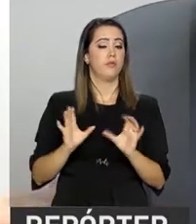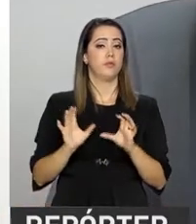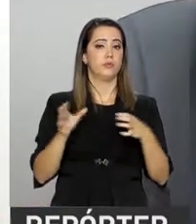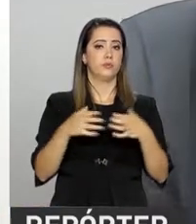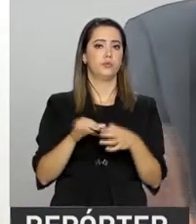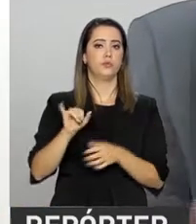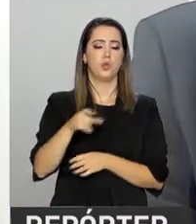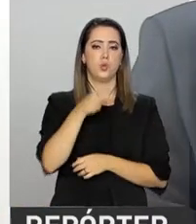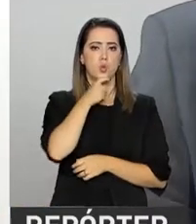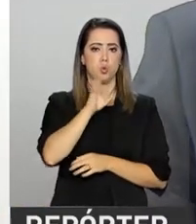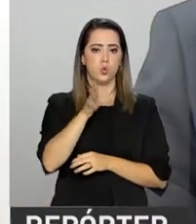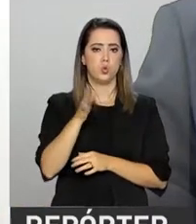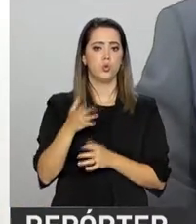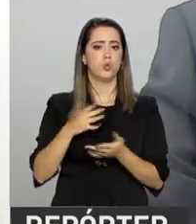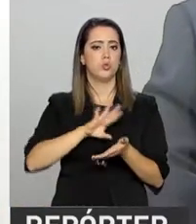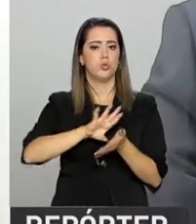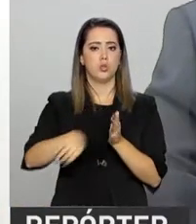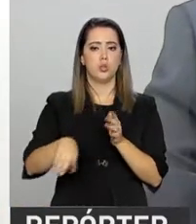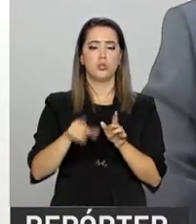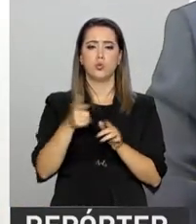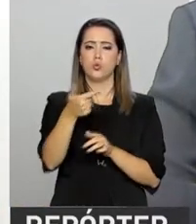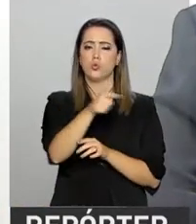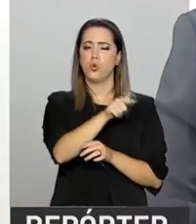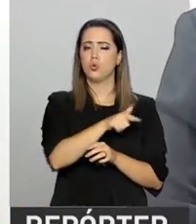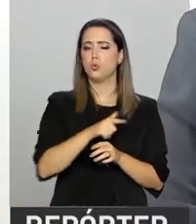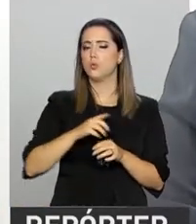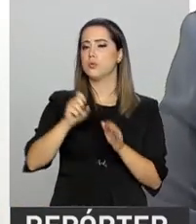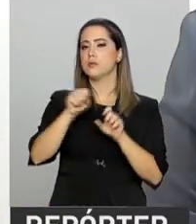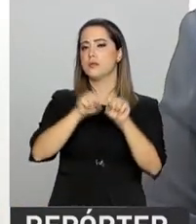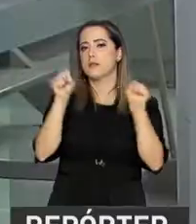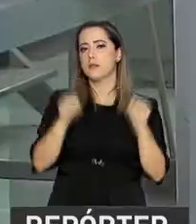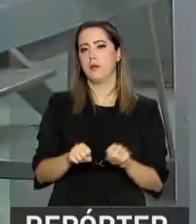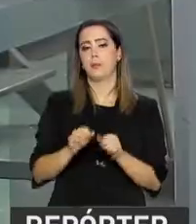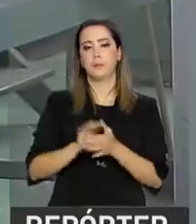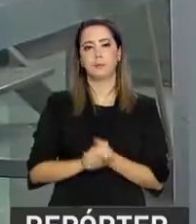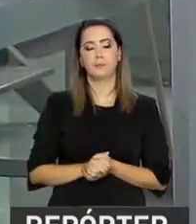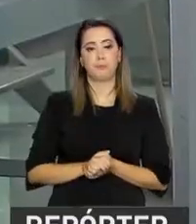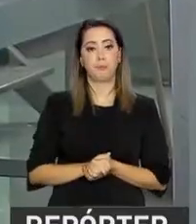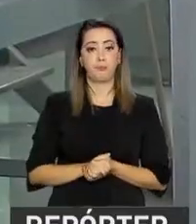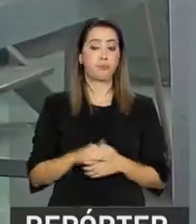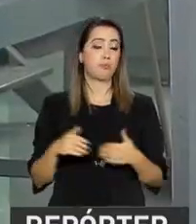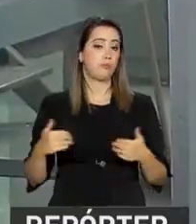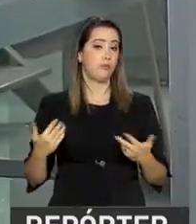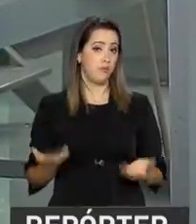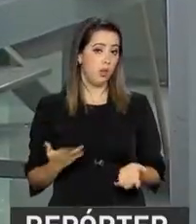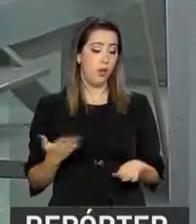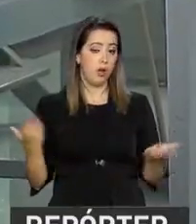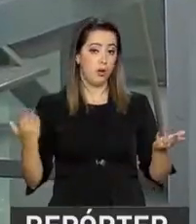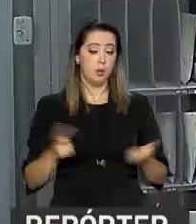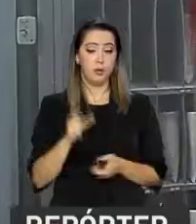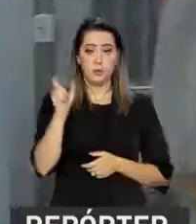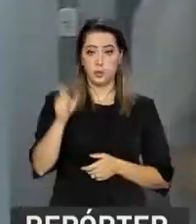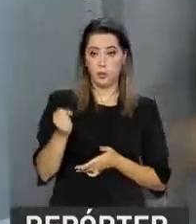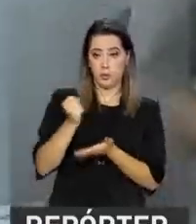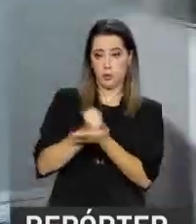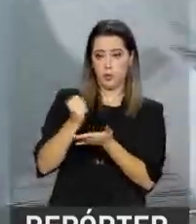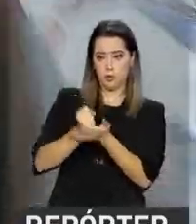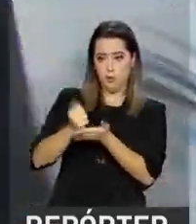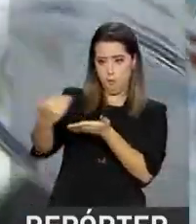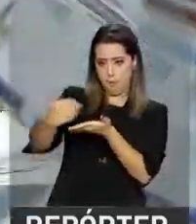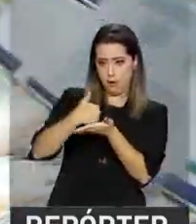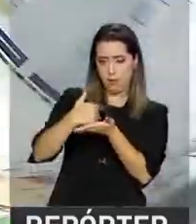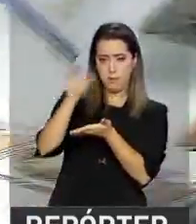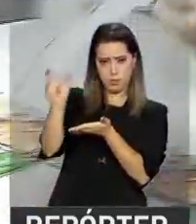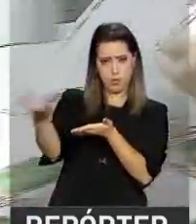final de julho a gente já dispensa gefip o processo passa a ser todo ele pelo social até agora para contratar uma pessoa as empresas